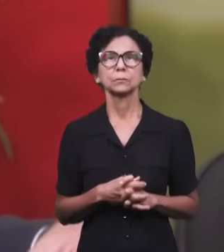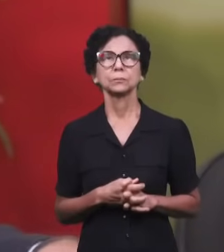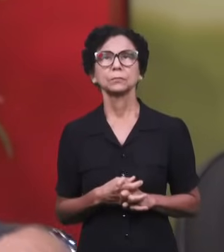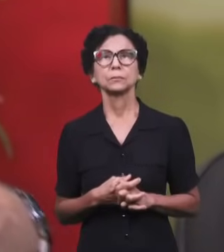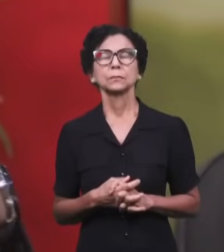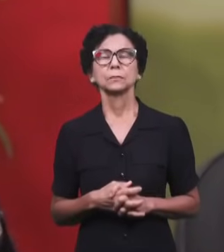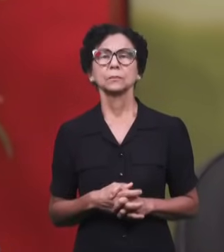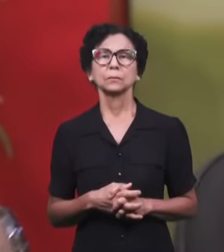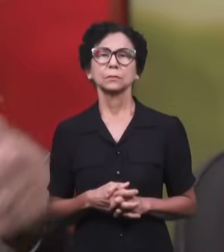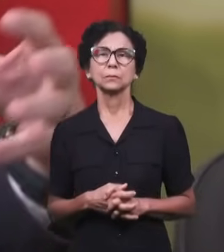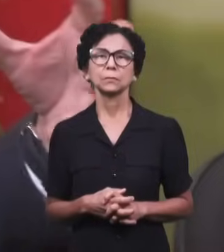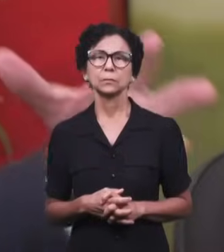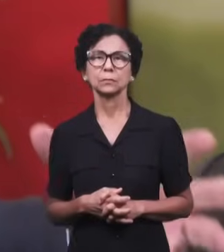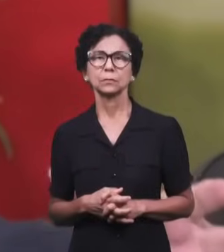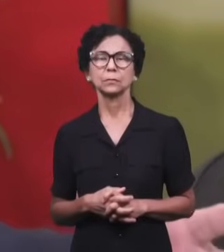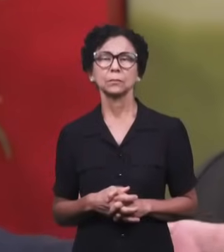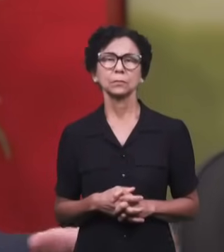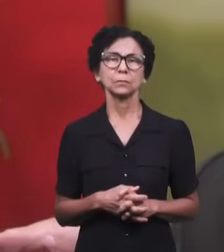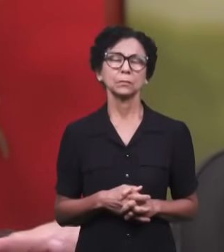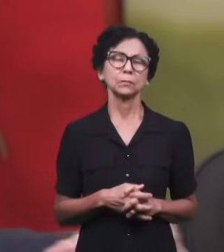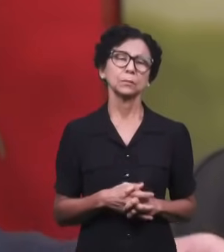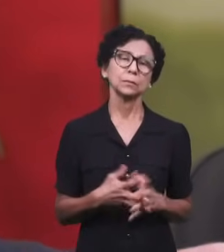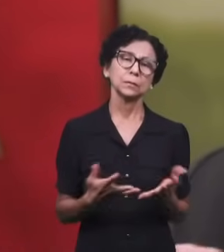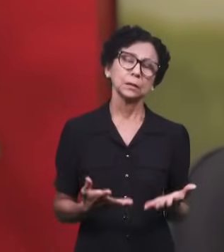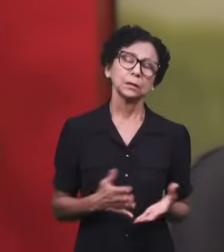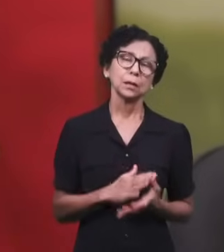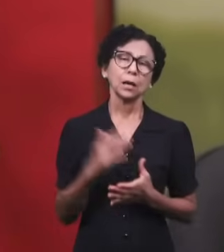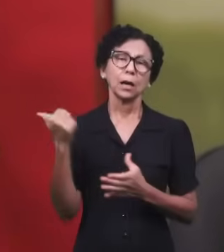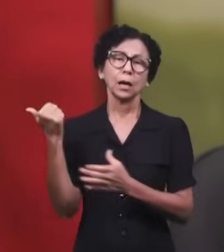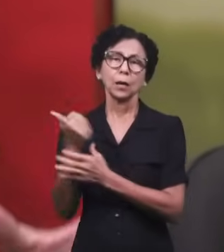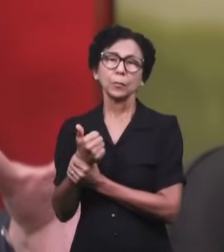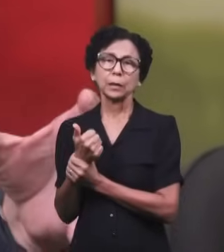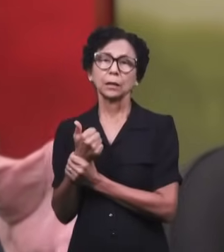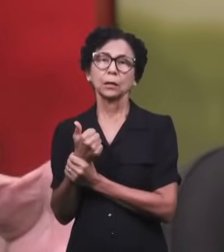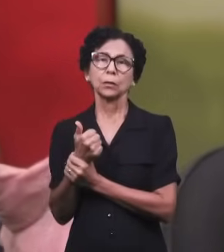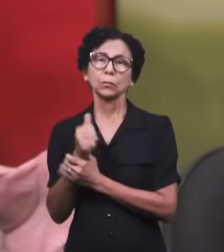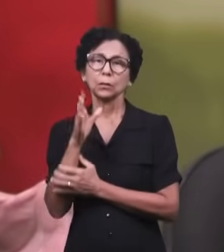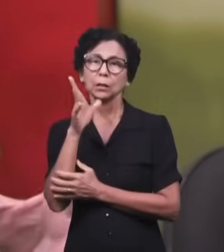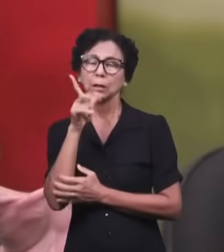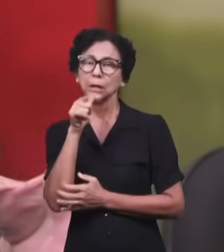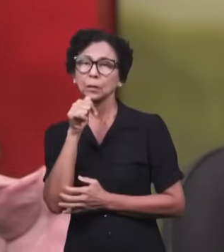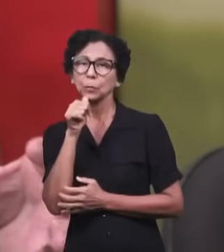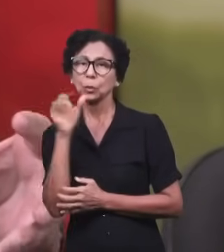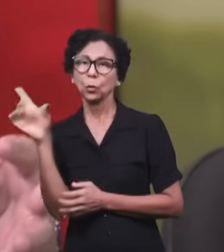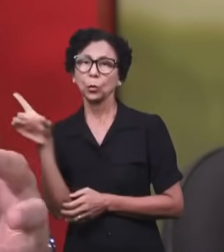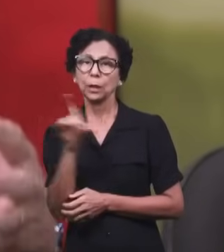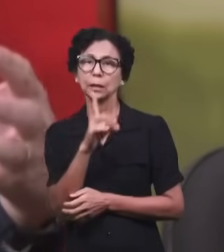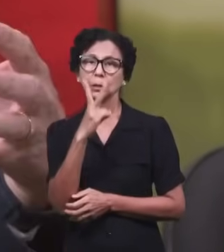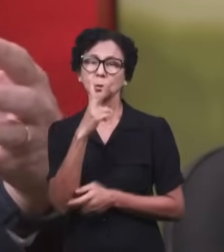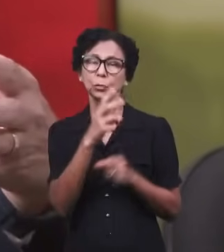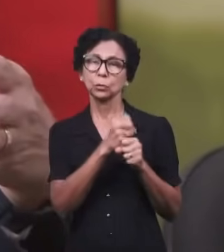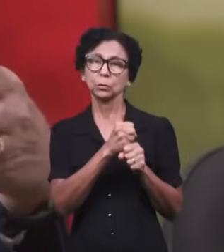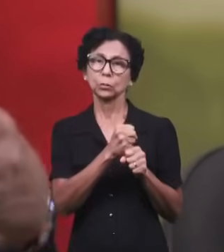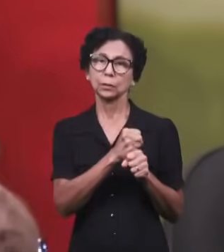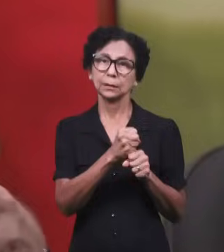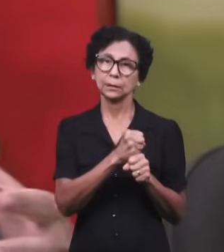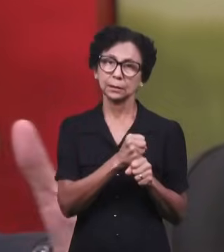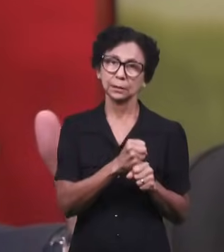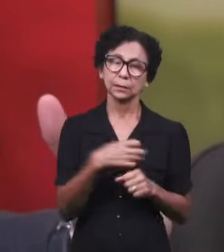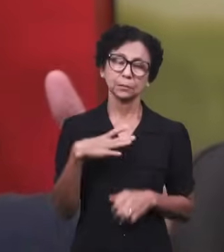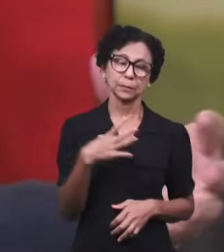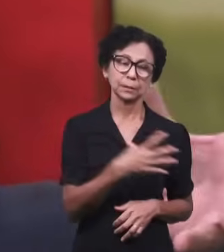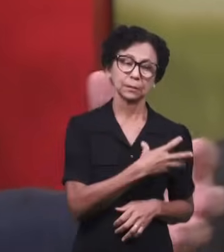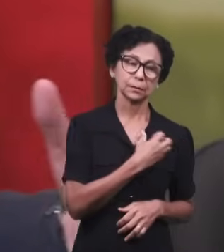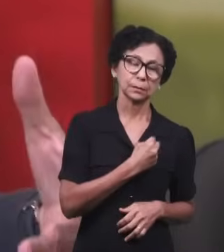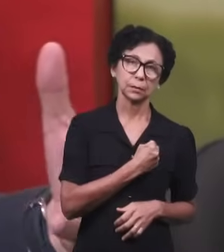a cidade, Abraão orou, mandou lá 2 anjos para resgatar. Quando ele está na casa, os 2 anjos estão dentro da casa dele,